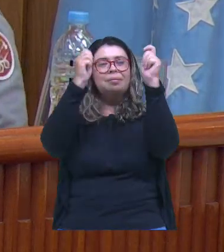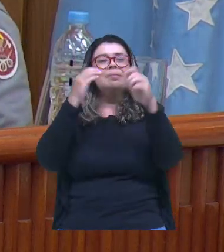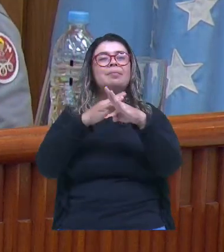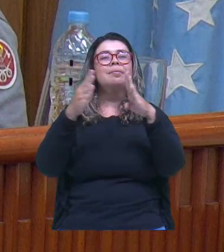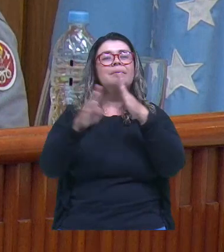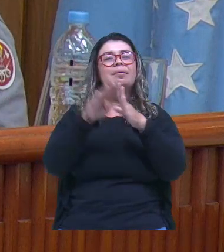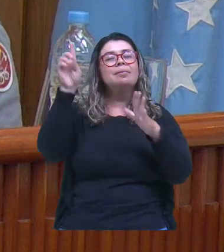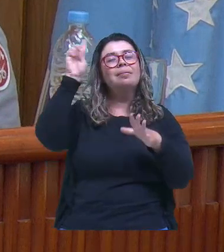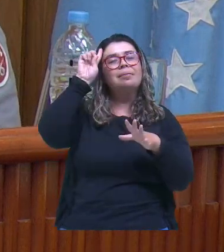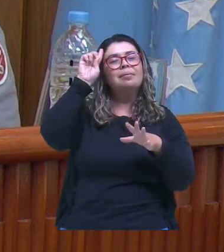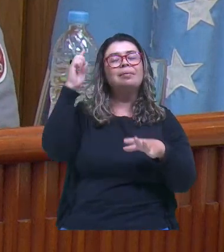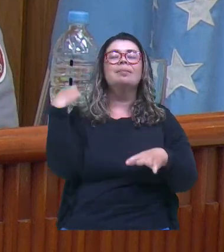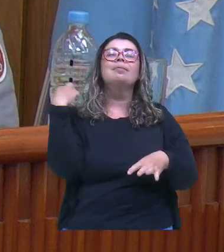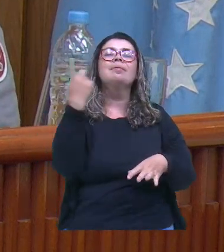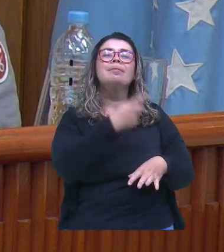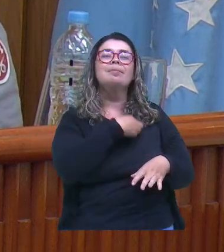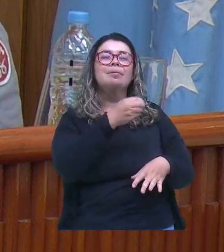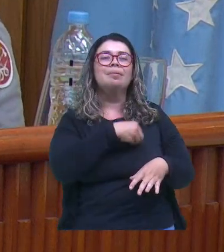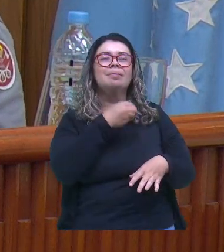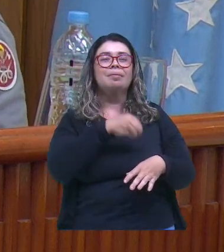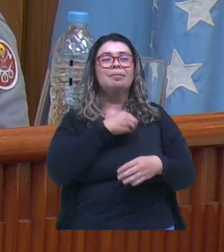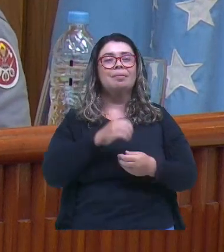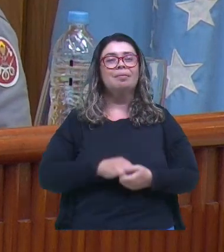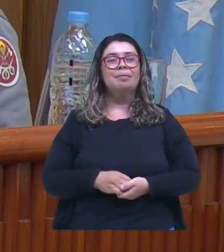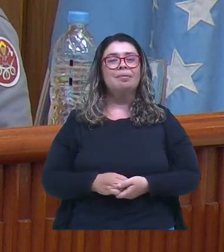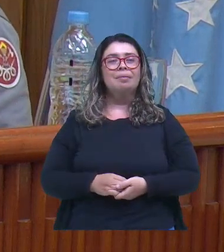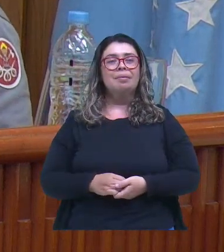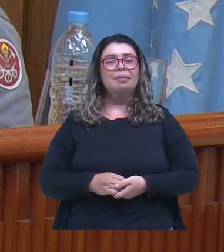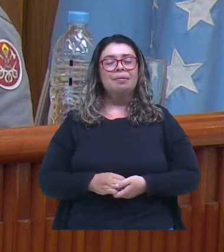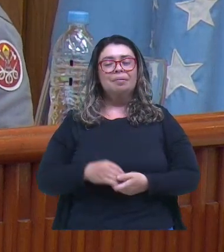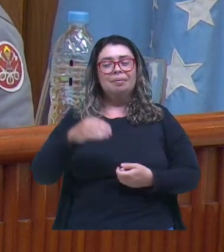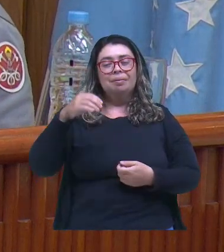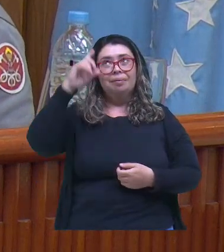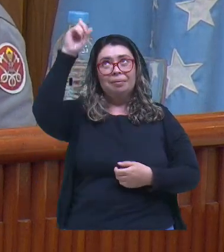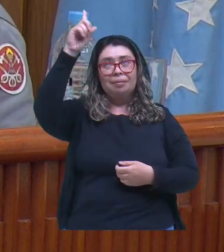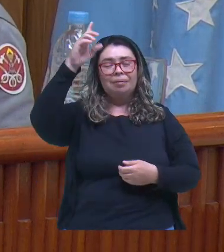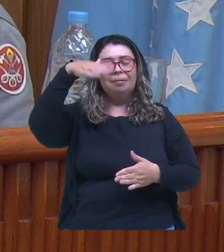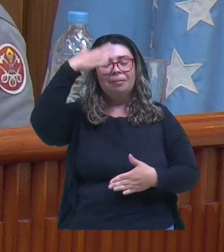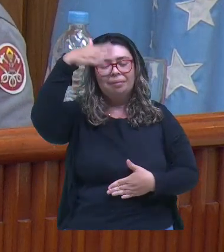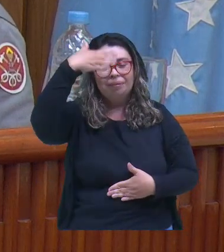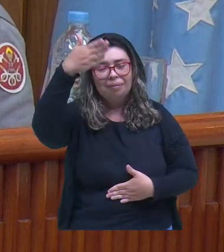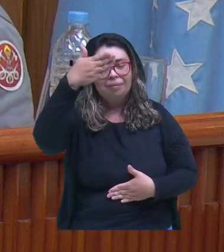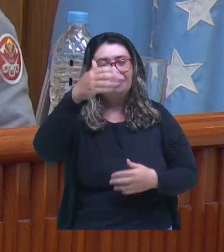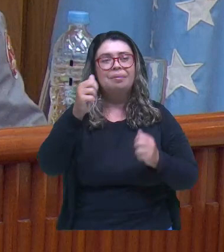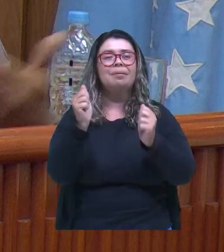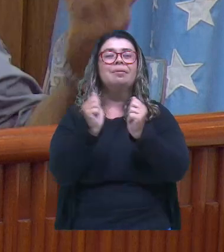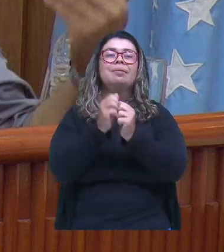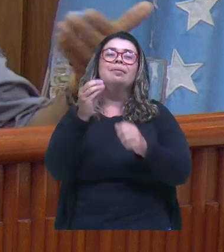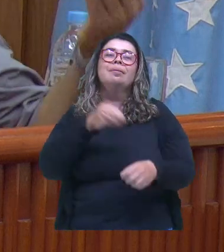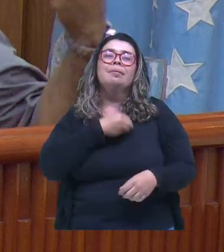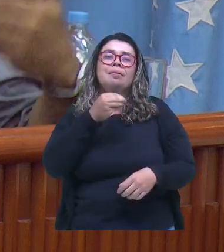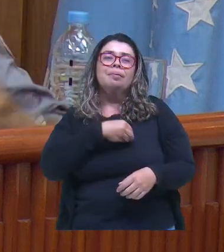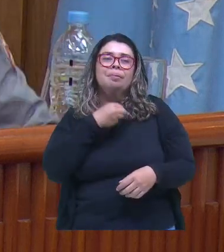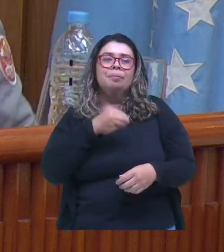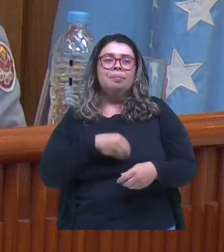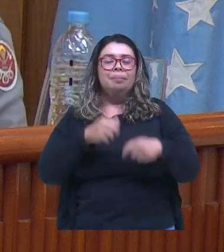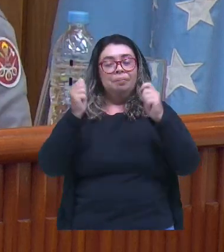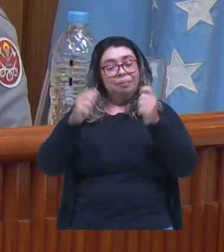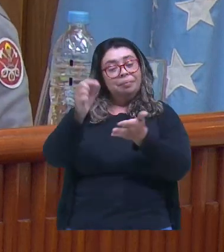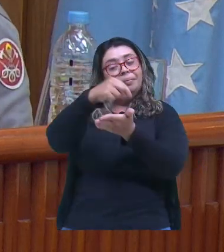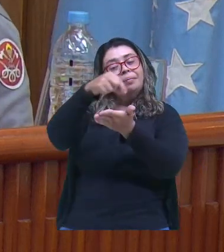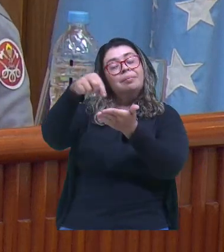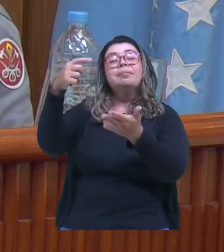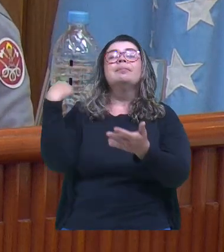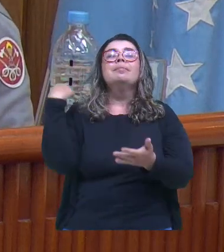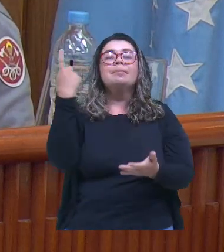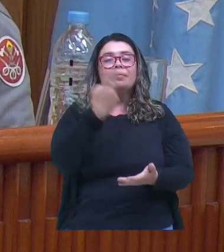vida. Ele nos homenageia com a vida, para que possamos escrever a nossa história.